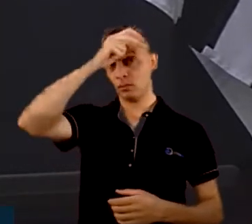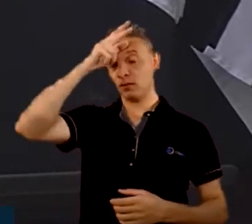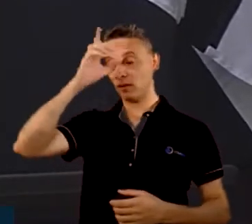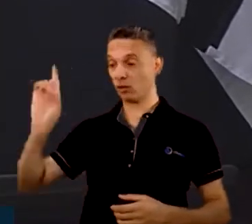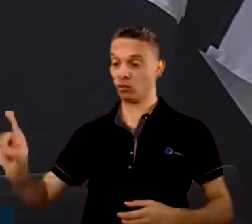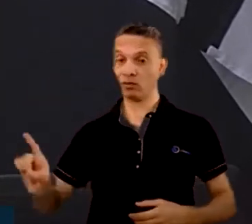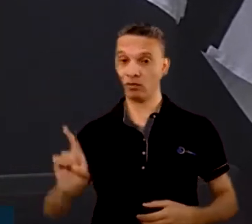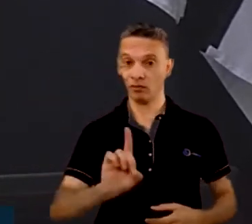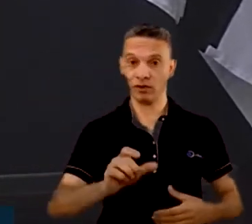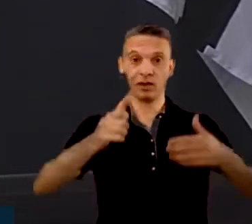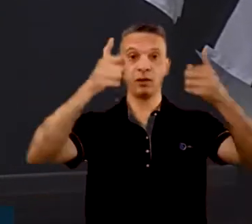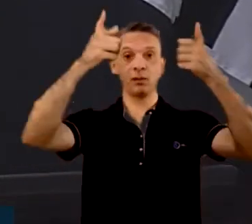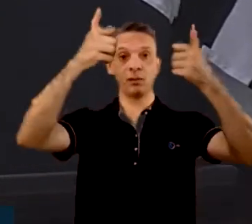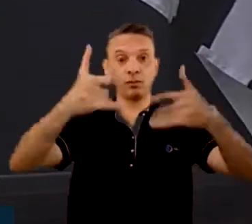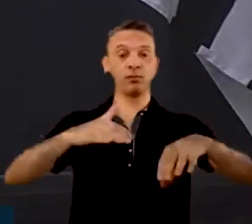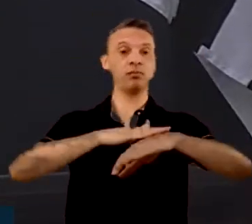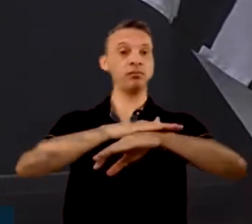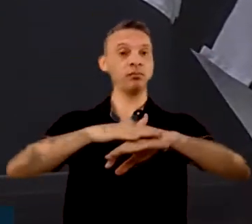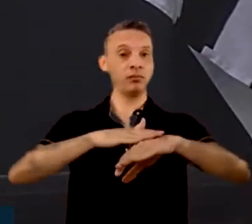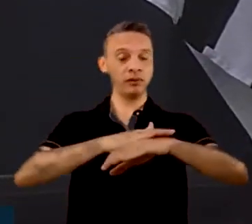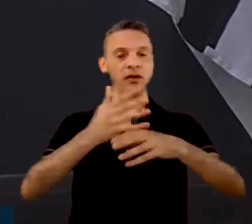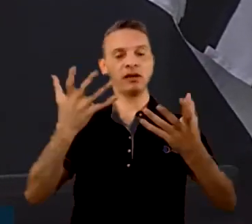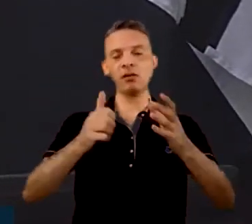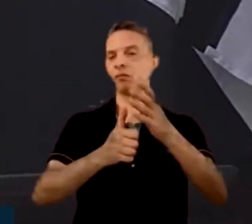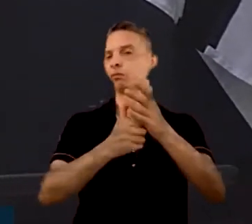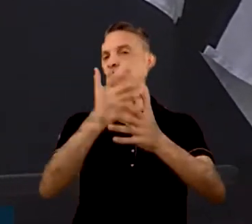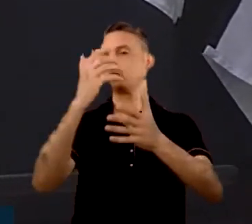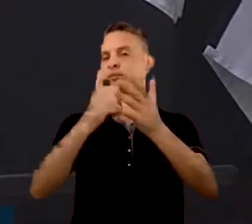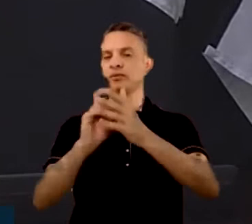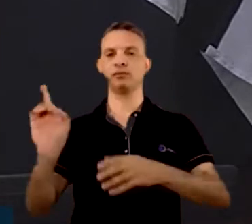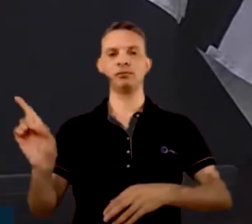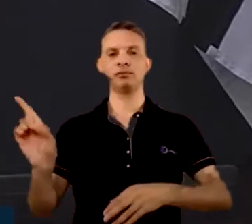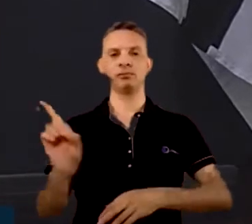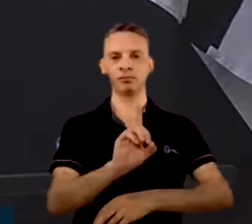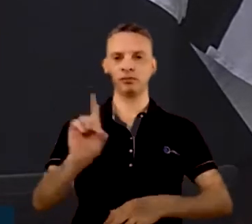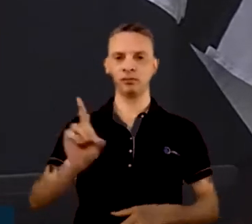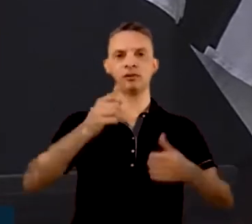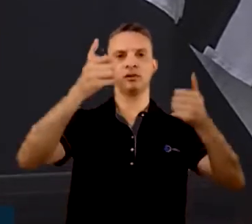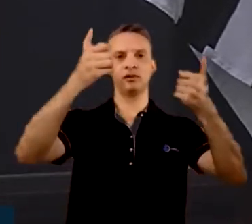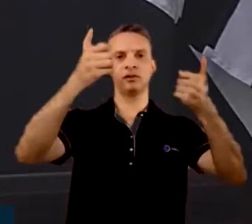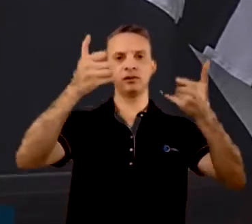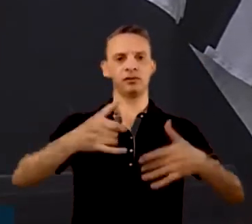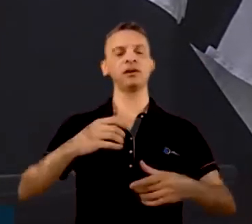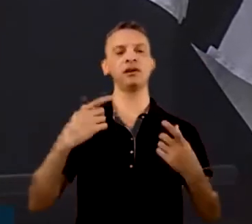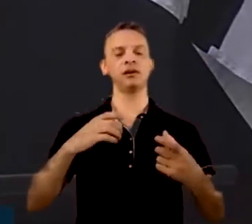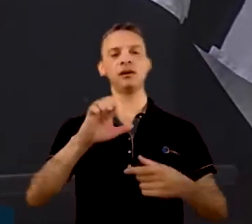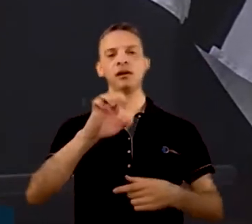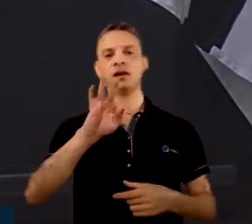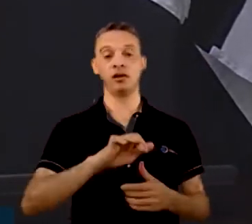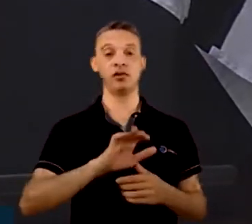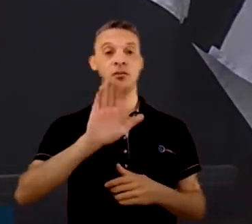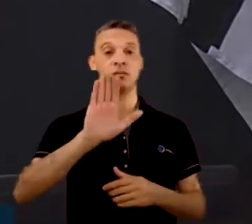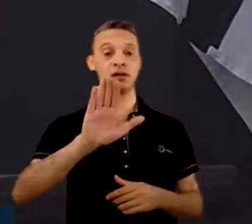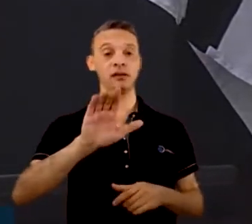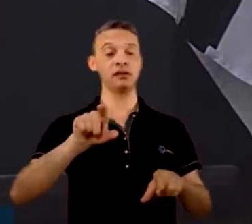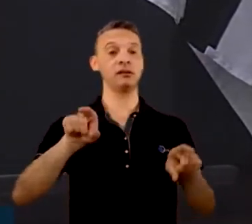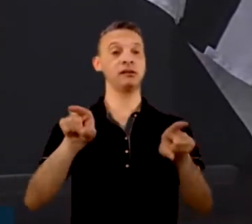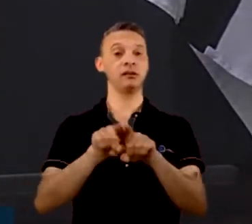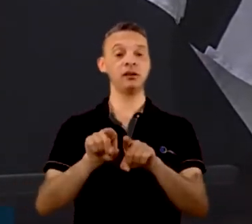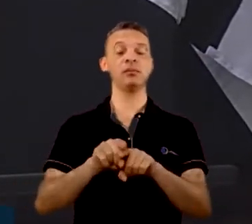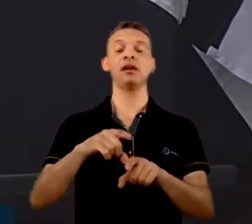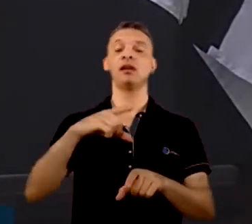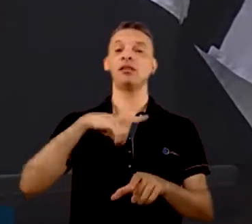vir quantas vezes for necessária para fazer o debate da CEI da ET, mas talvez, como houve,